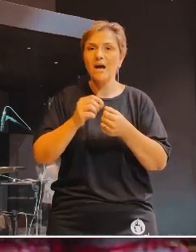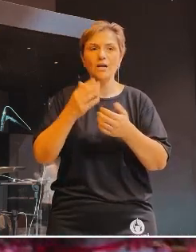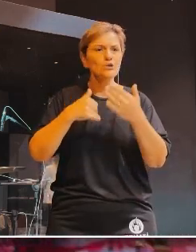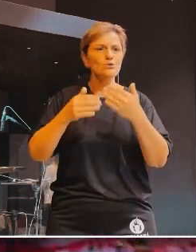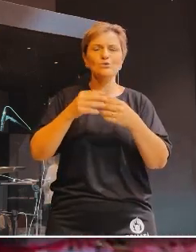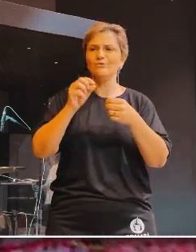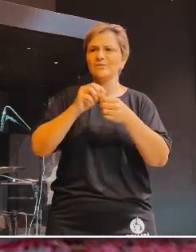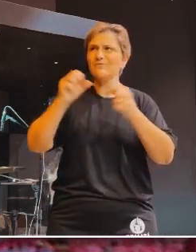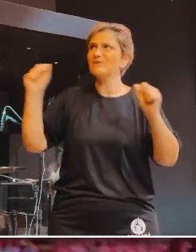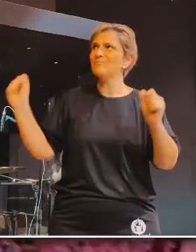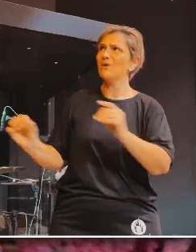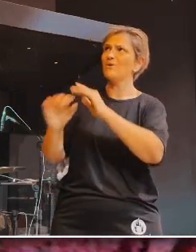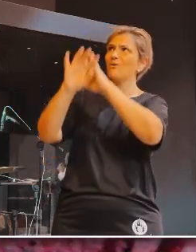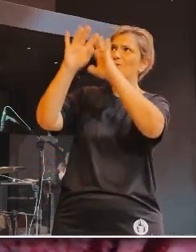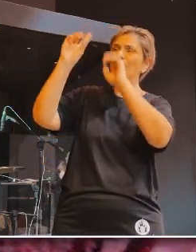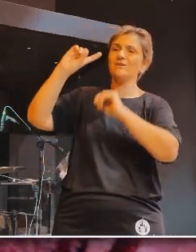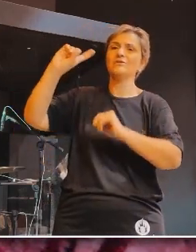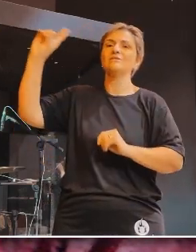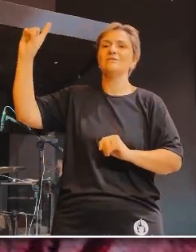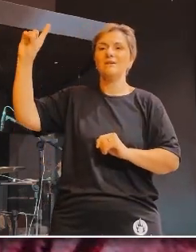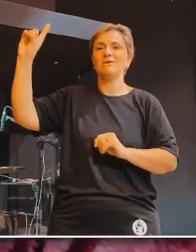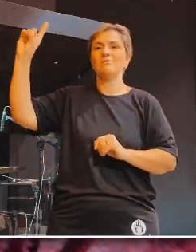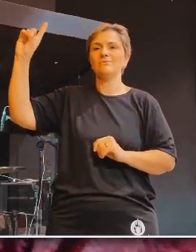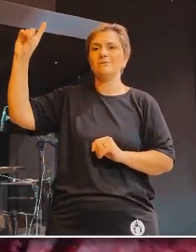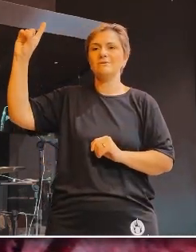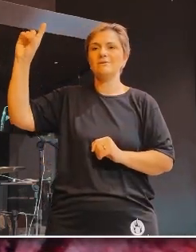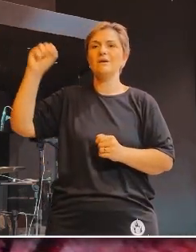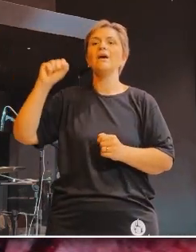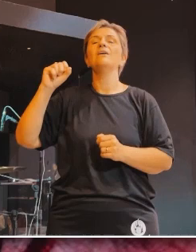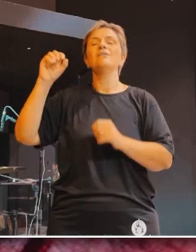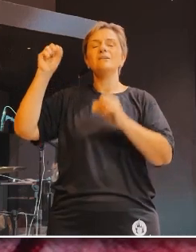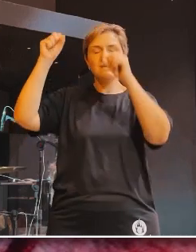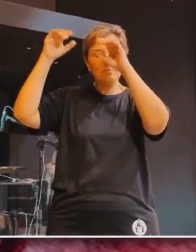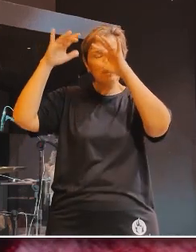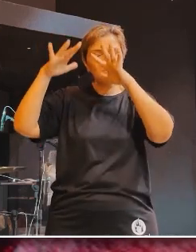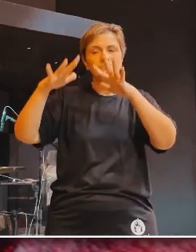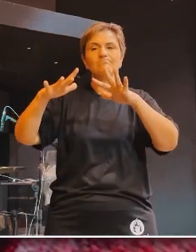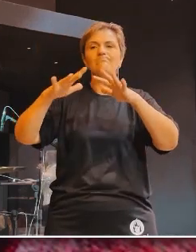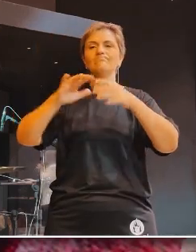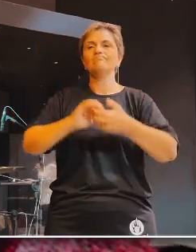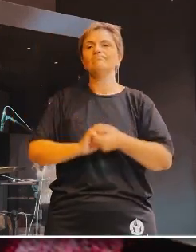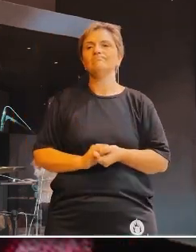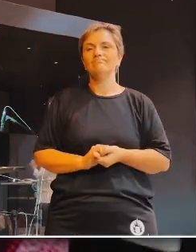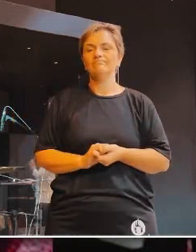de Deus será abençoado,